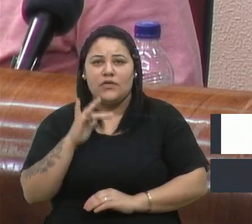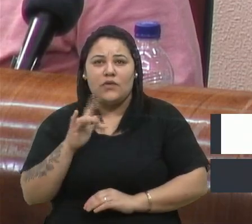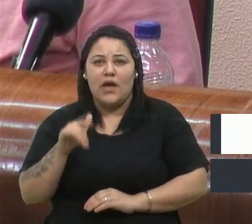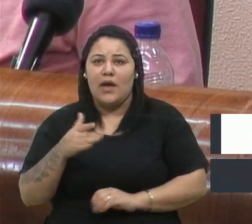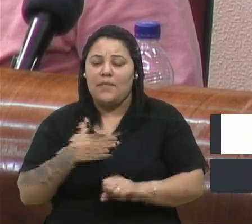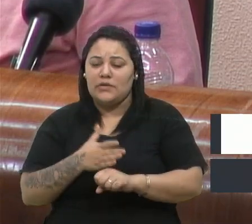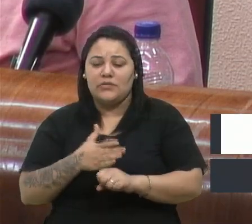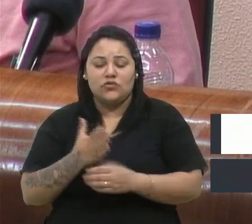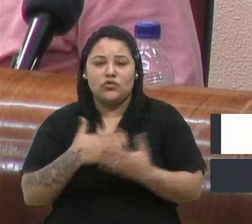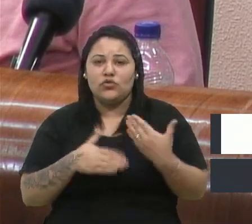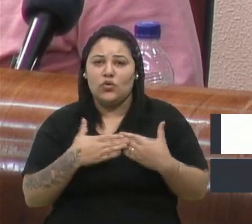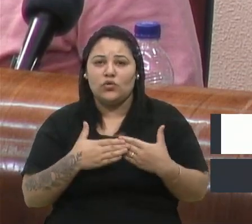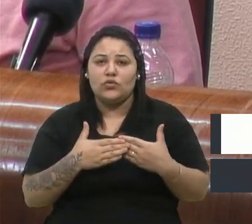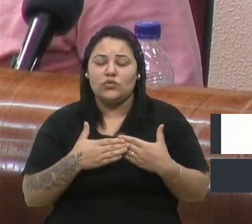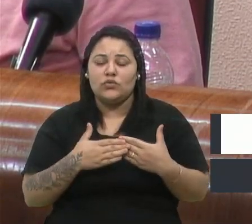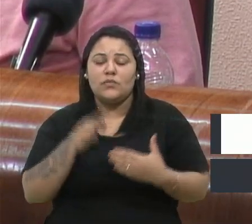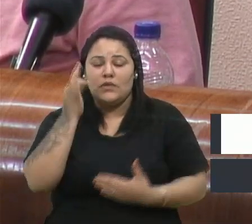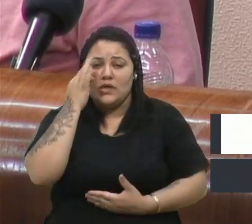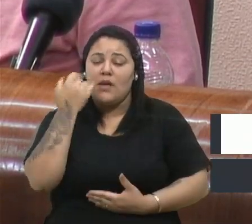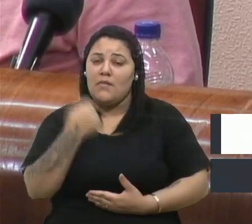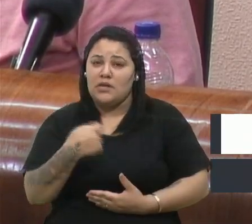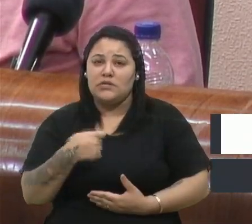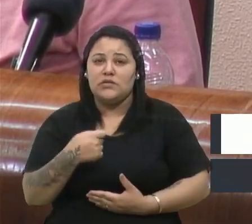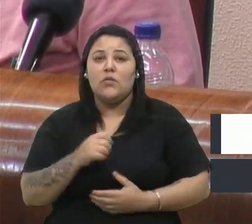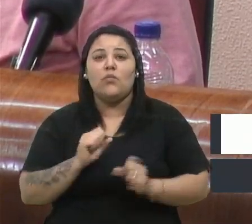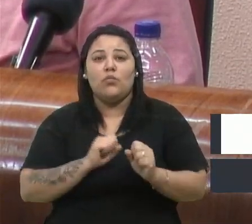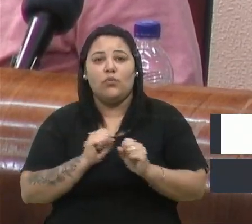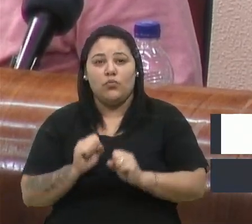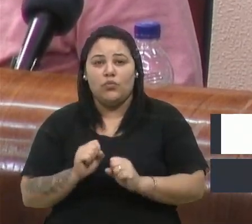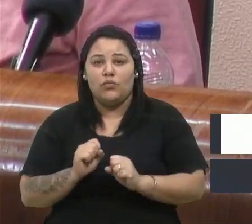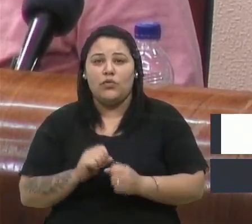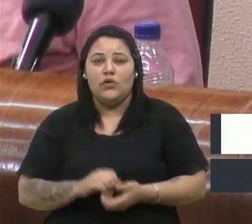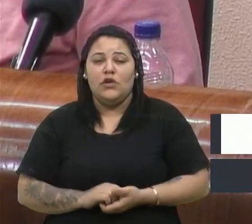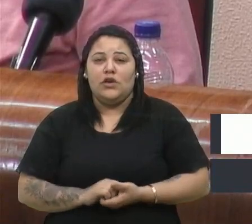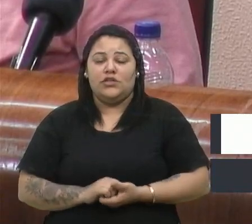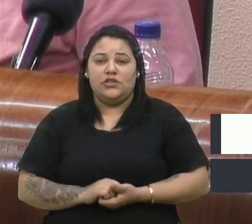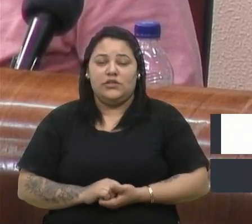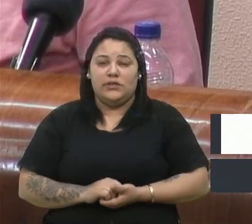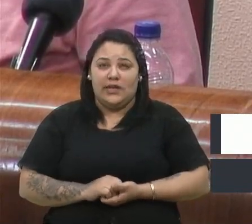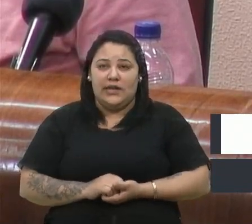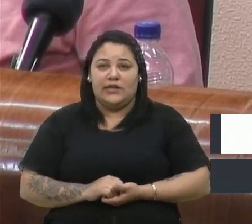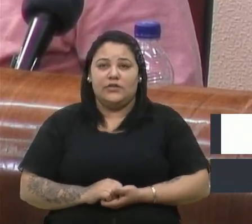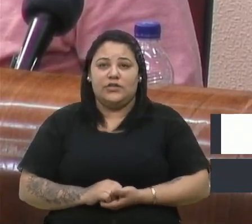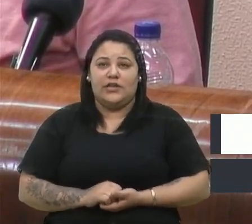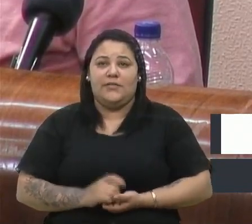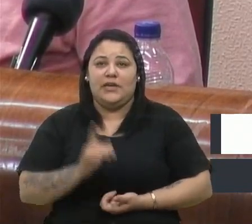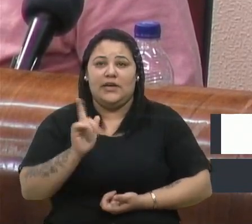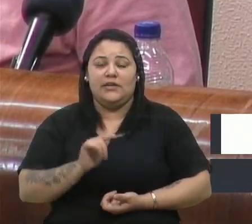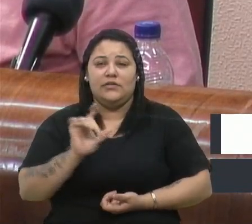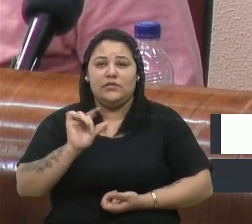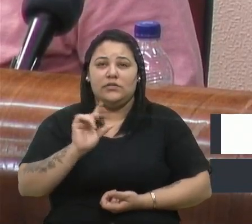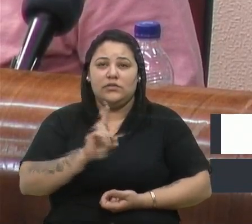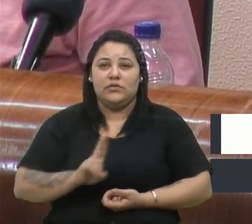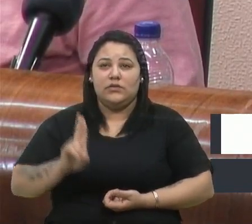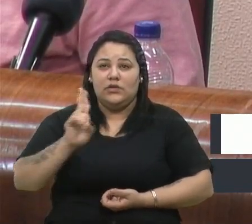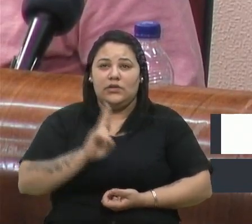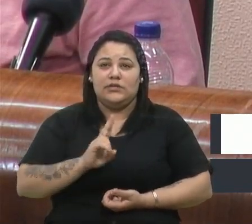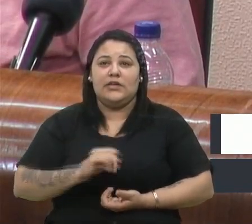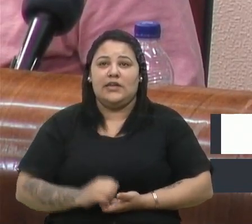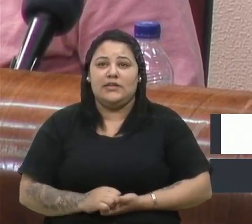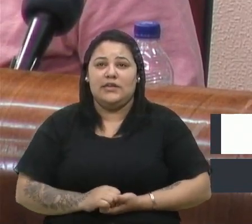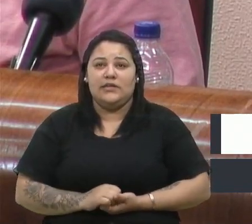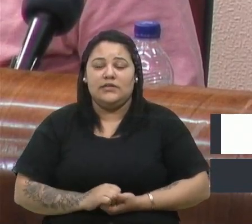todos. Então, se possível, utilizar menos tempo, que todos os vereadores possam participar da reunião da